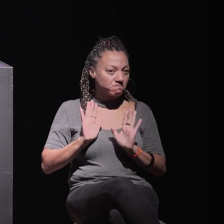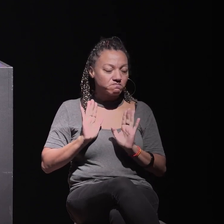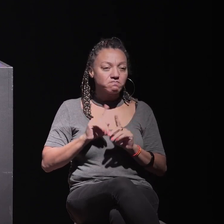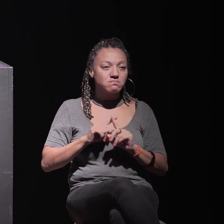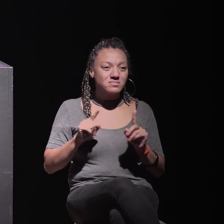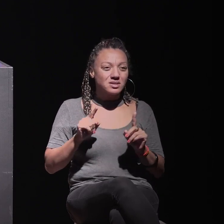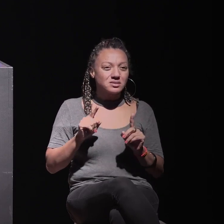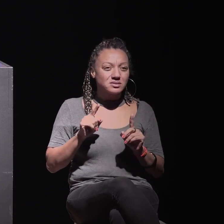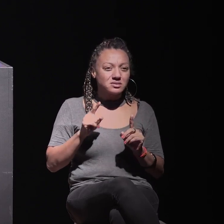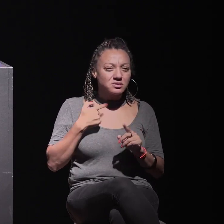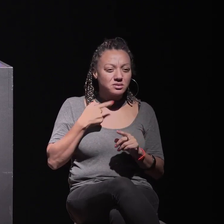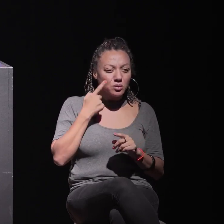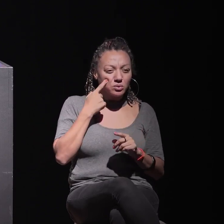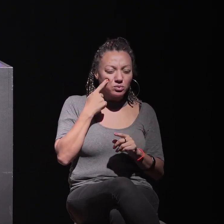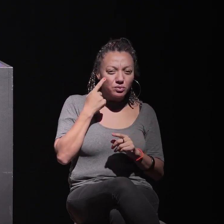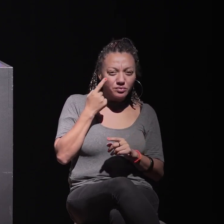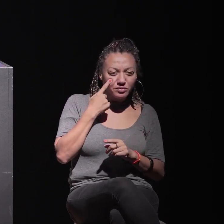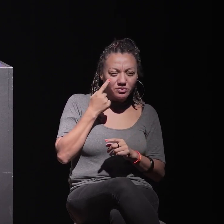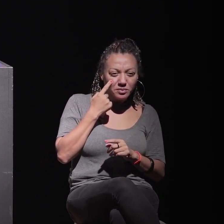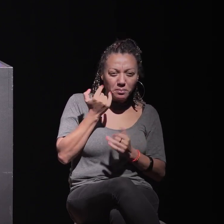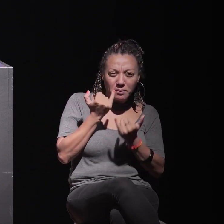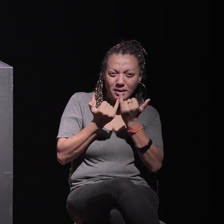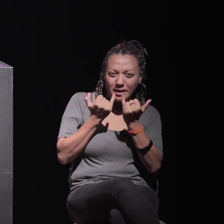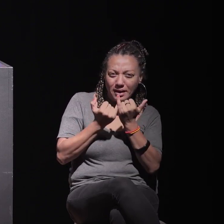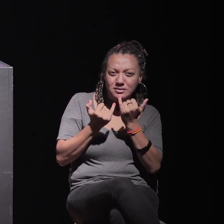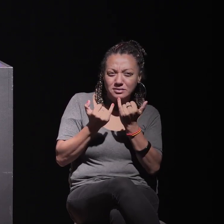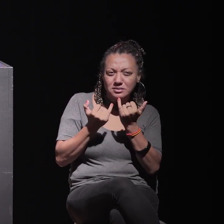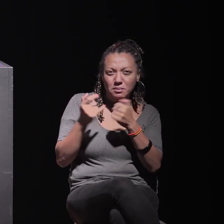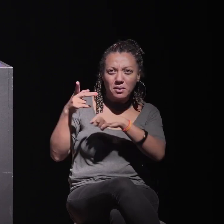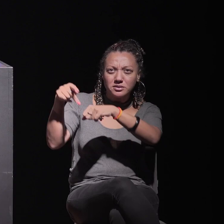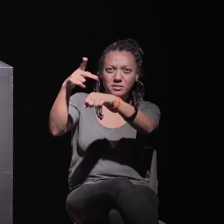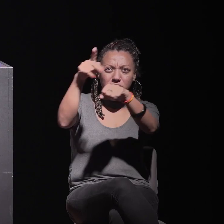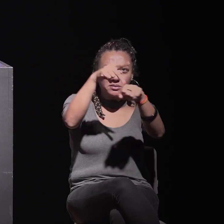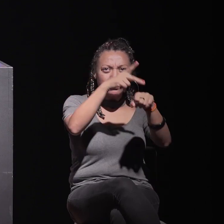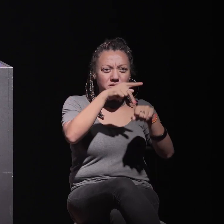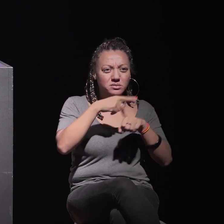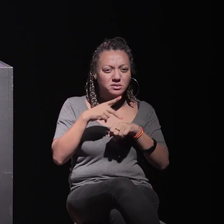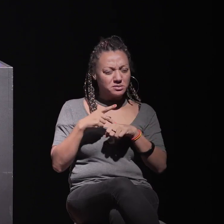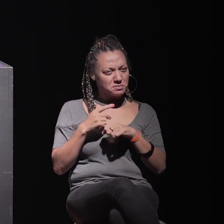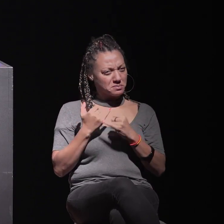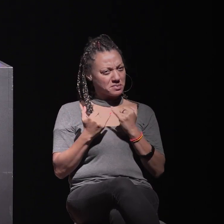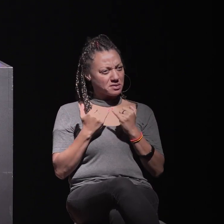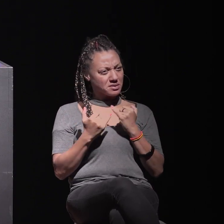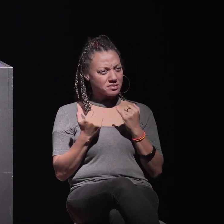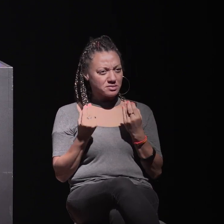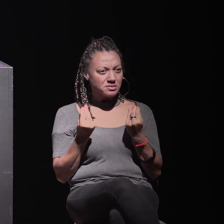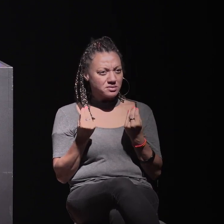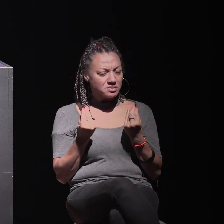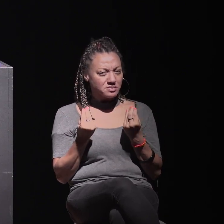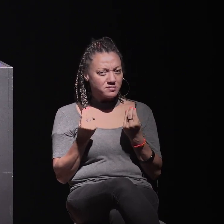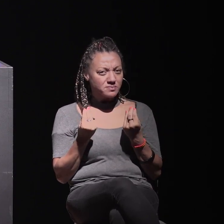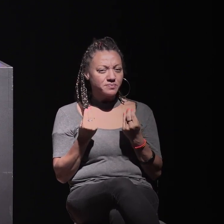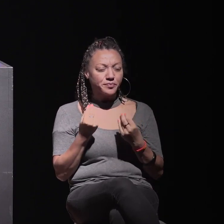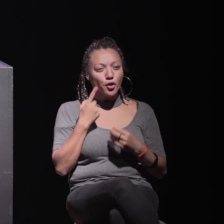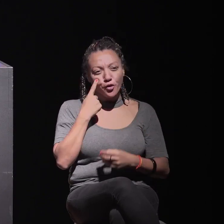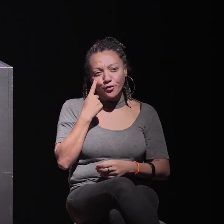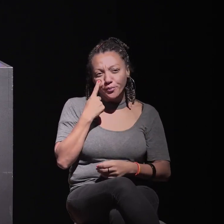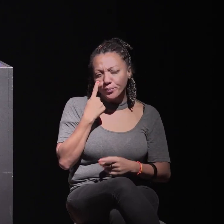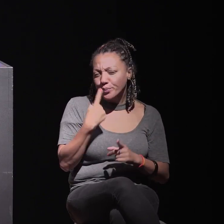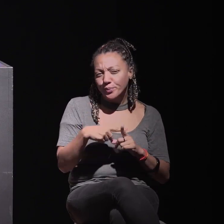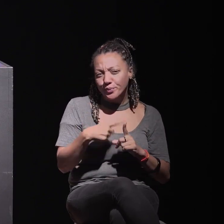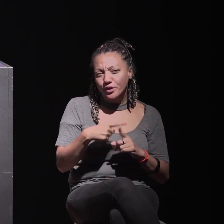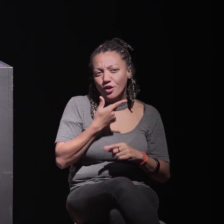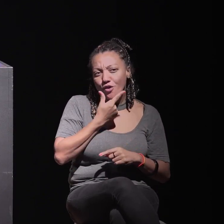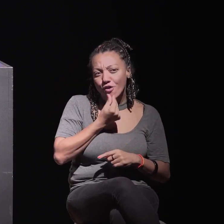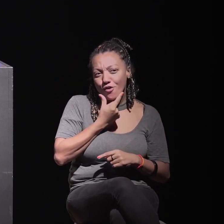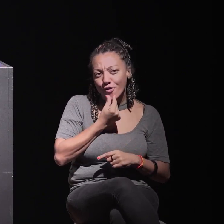elementos que parecem comuns em casos semelhantes. Né? Então, por que a reação dos